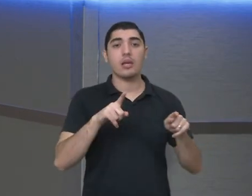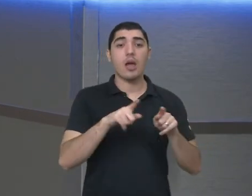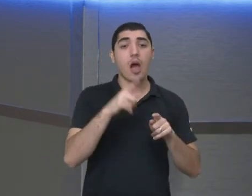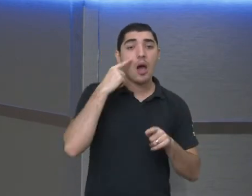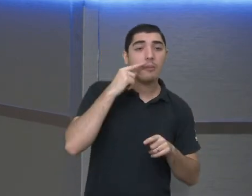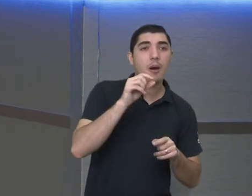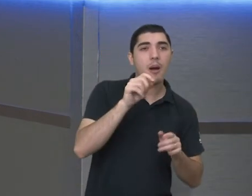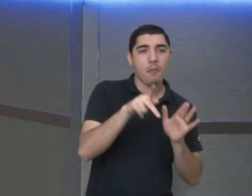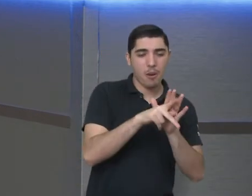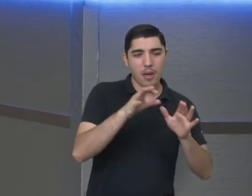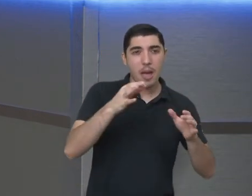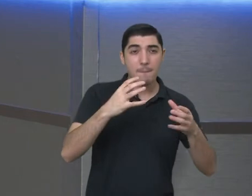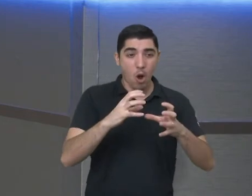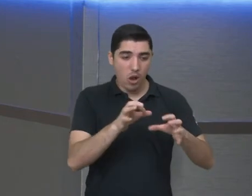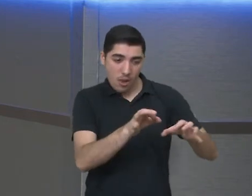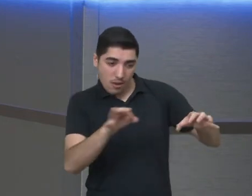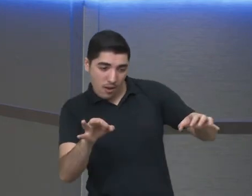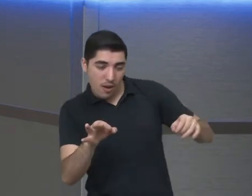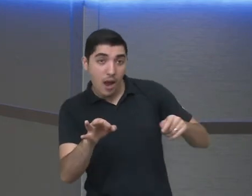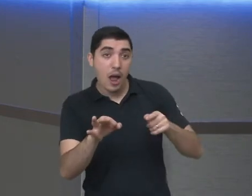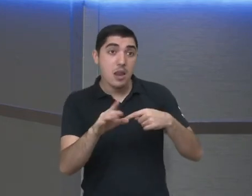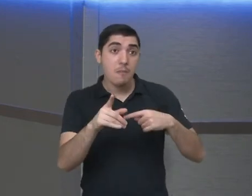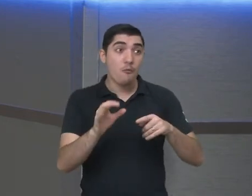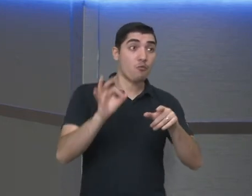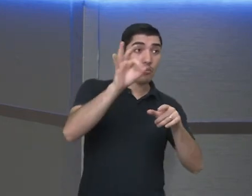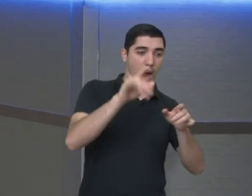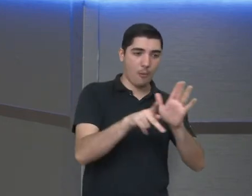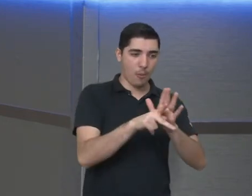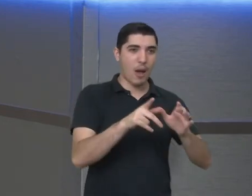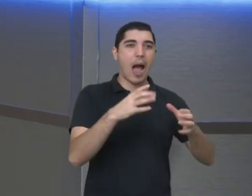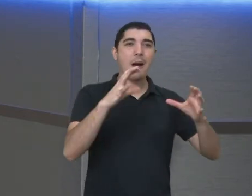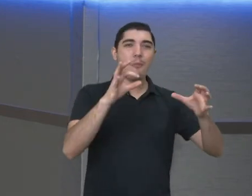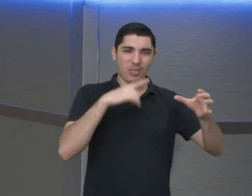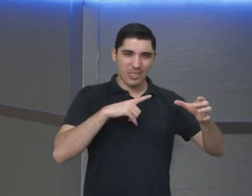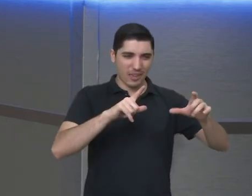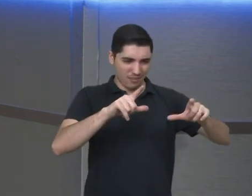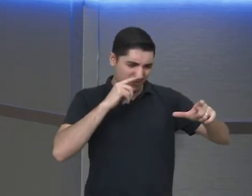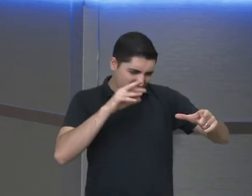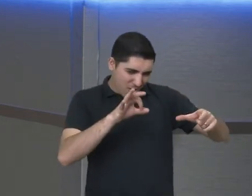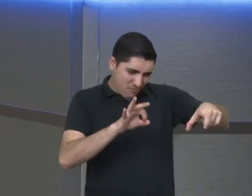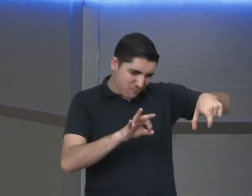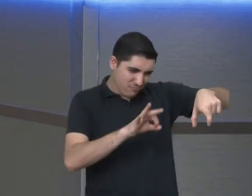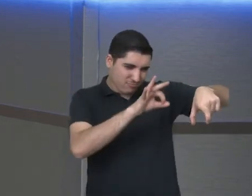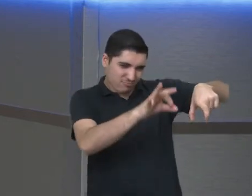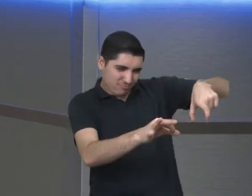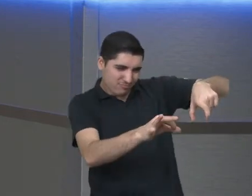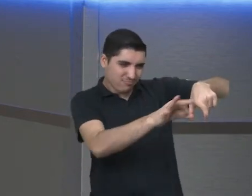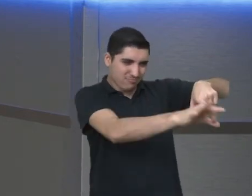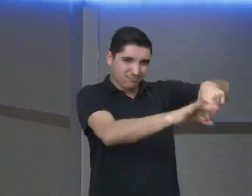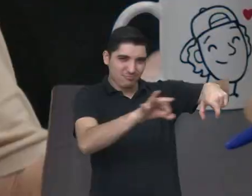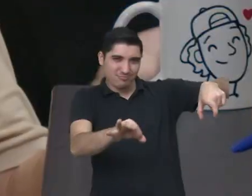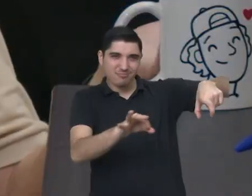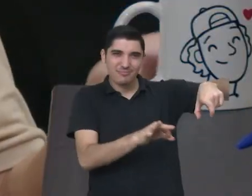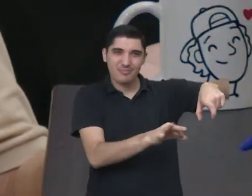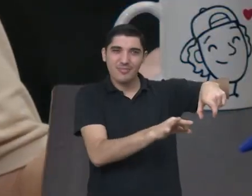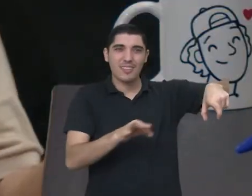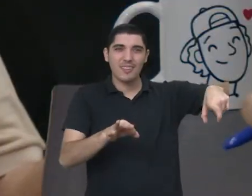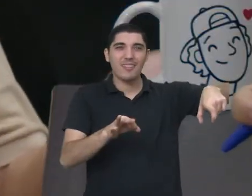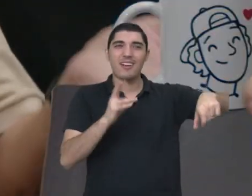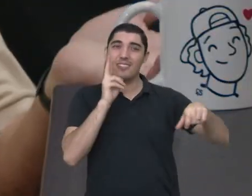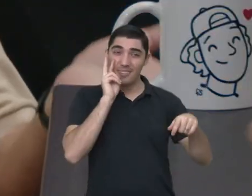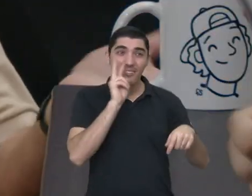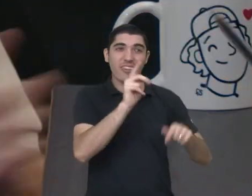de rádio? Ou você sempre teve que conciliar? Eu acho que não, se vivesse seria apertado, viu? Hoje, sinceramente, eu não sei o